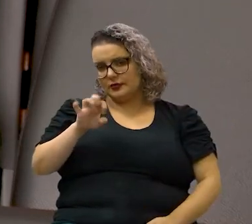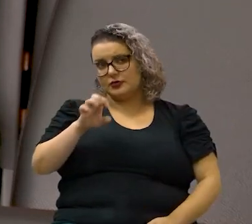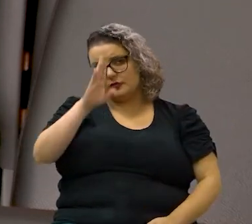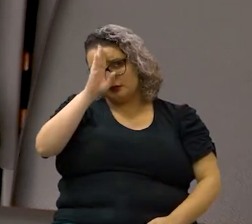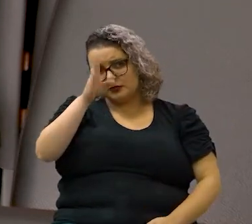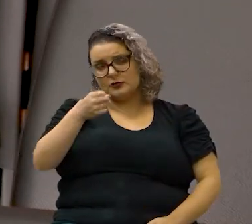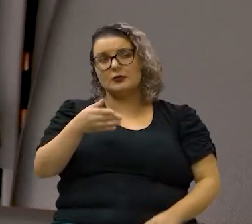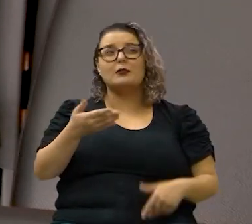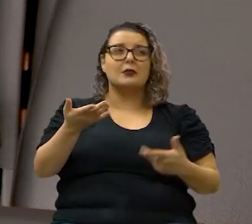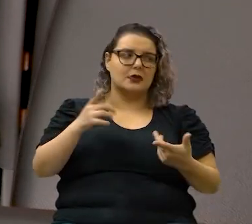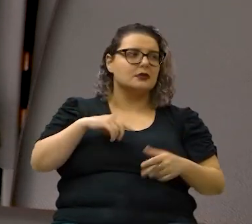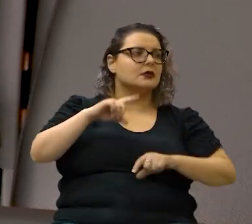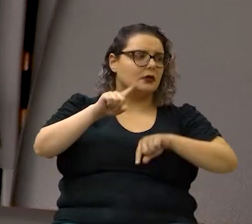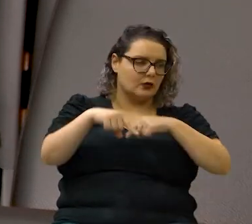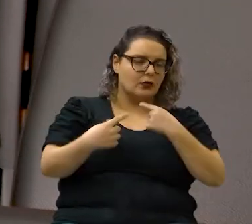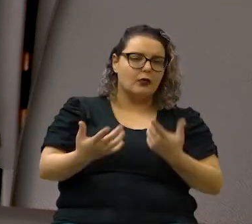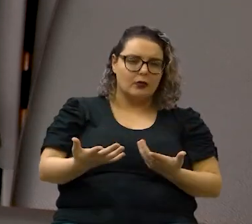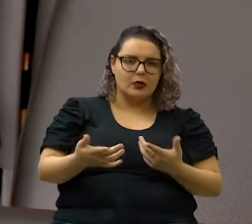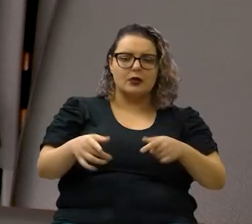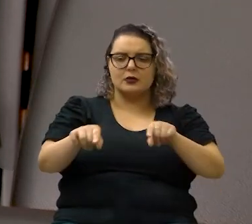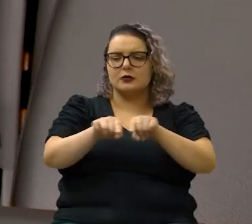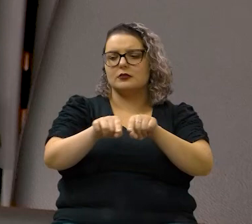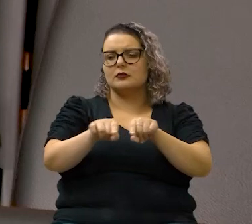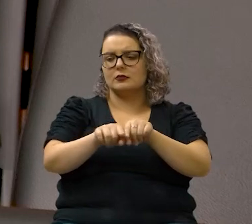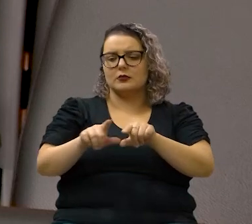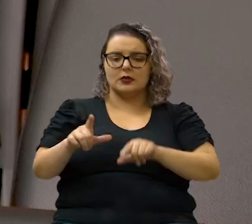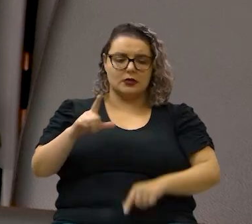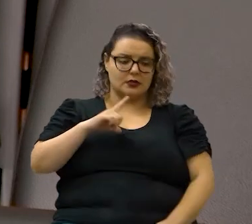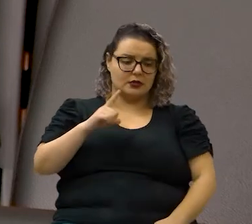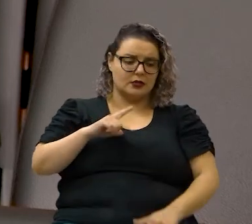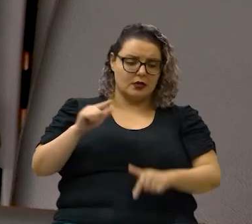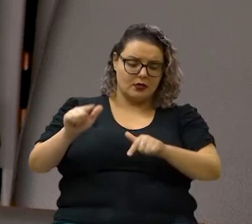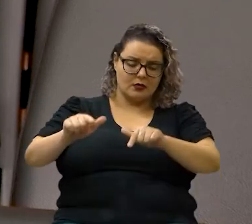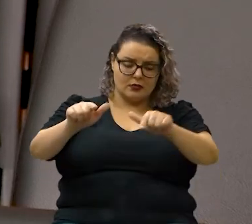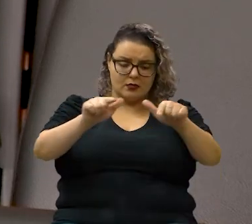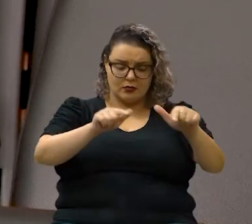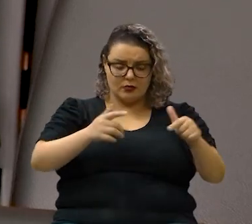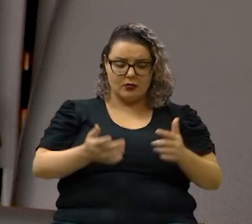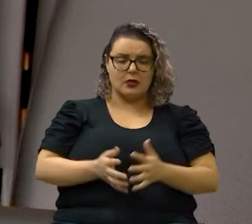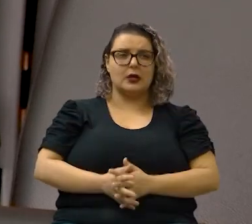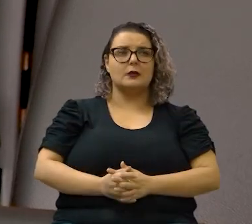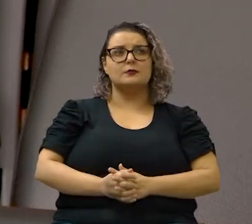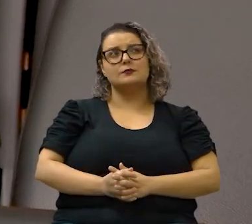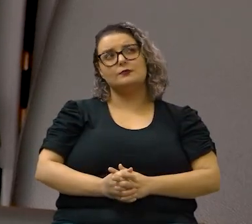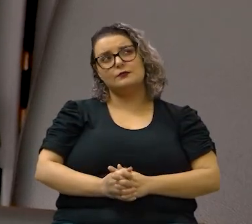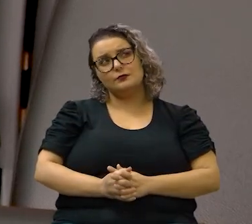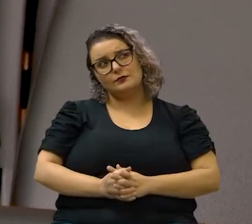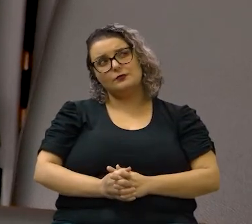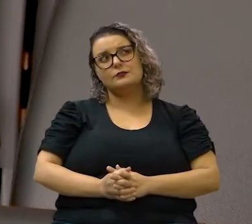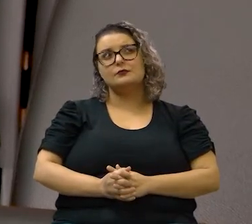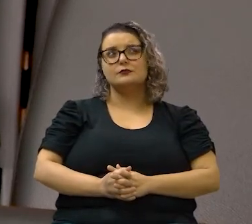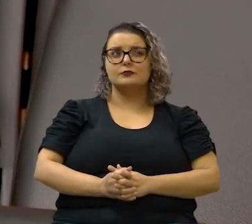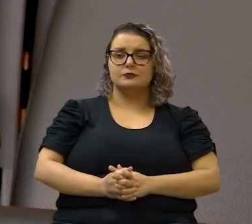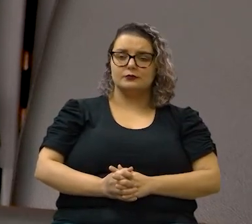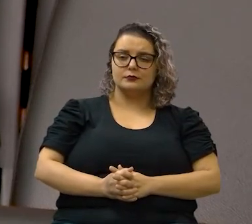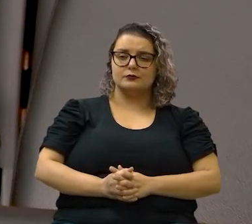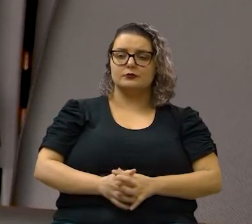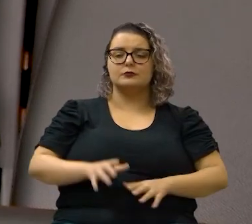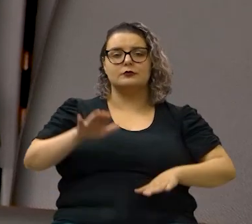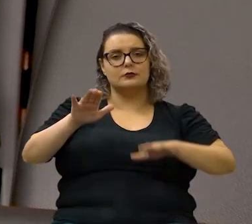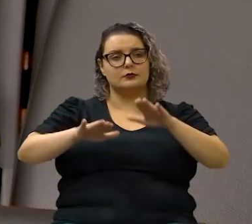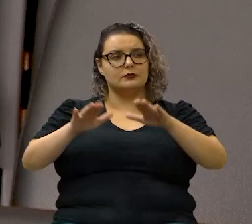outras. E além disso, além de você ter espaços que seriam muitas